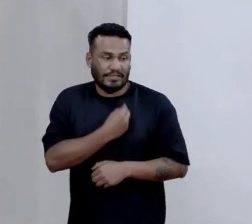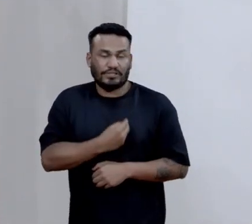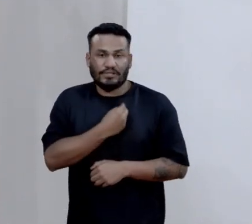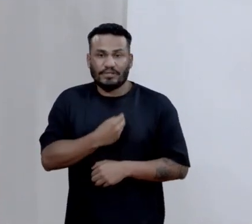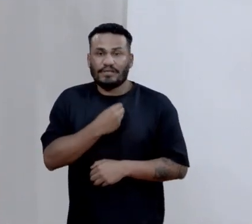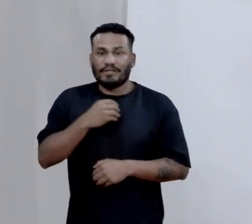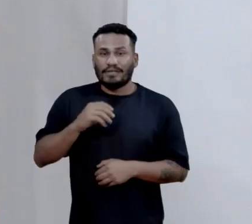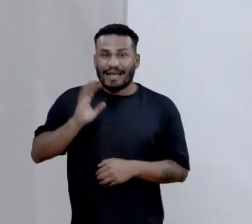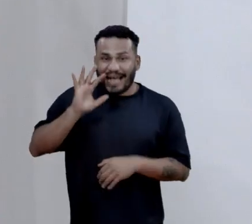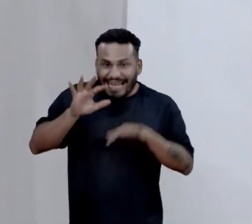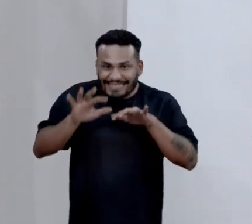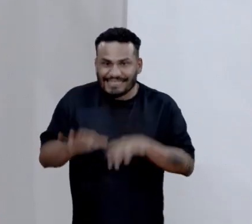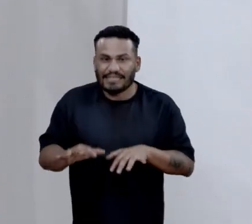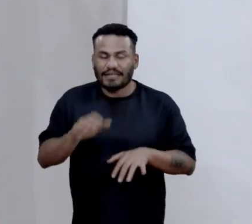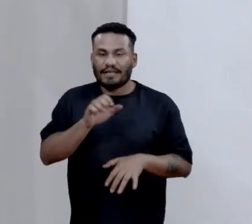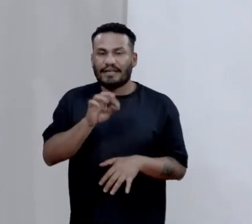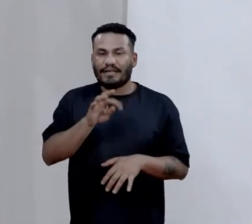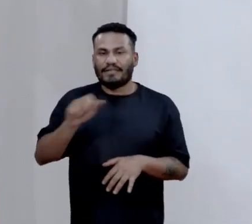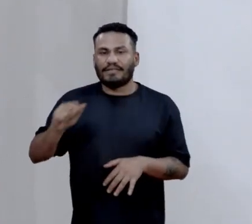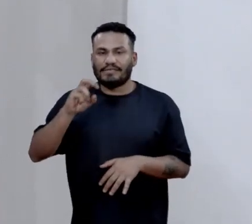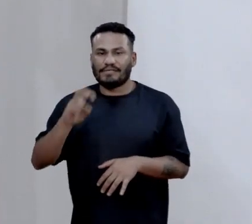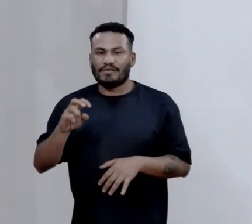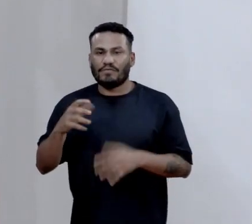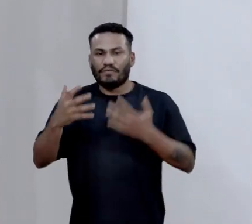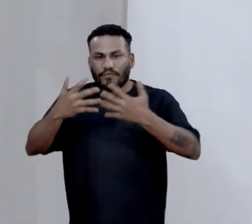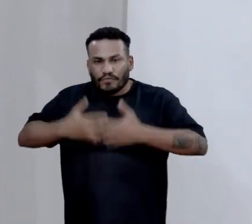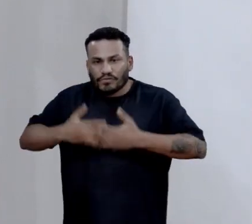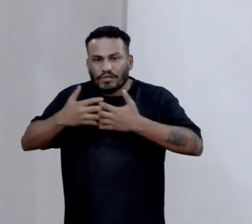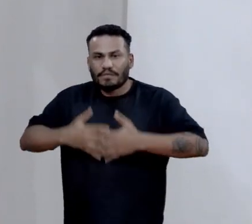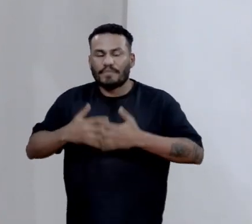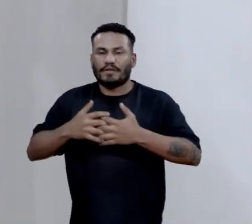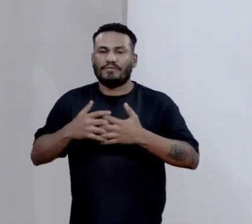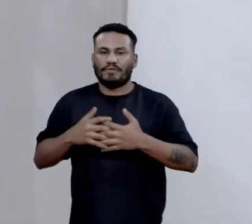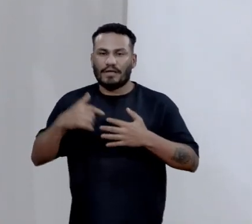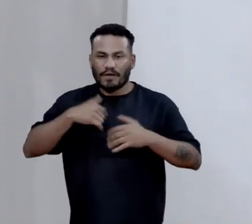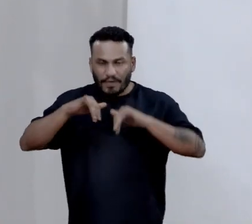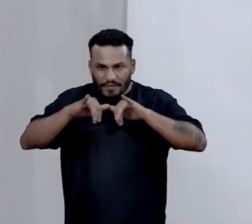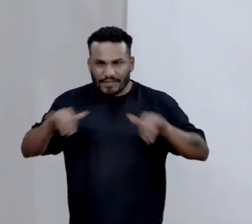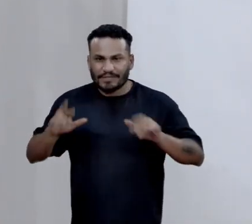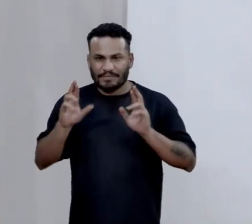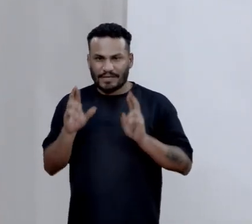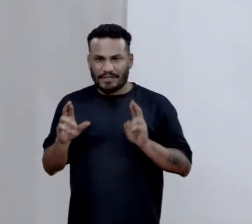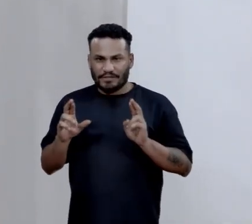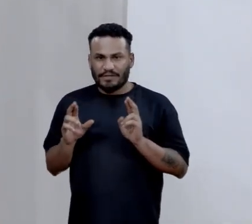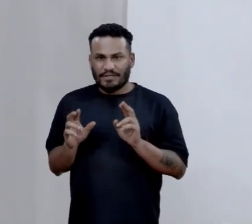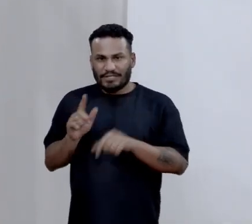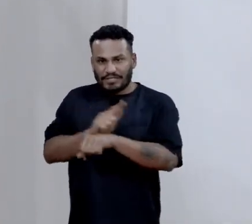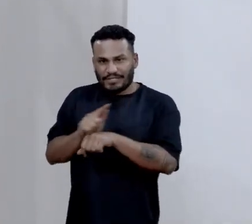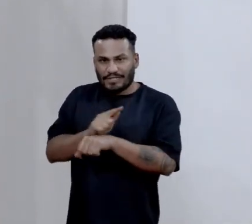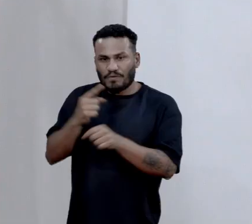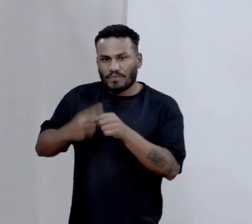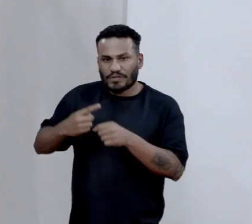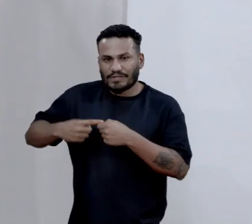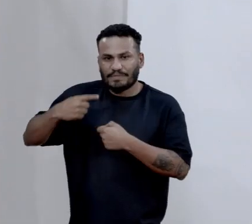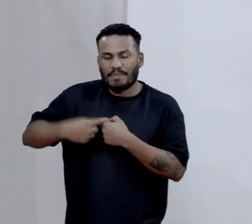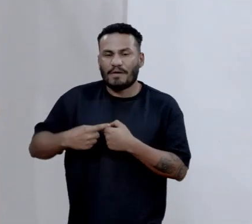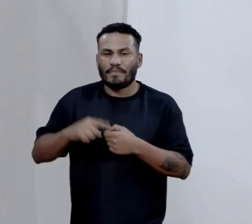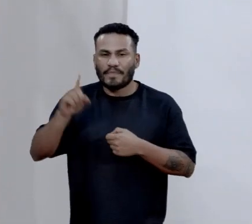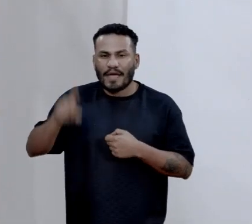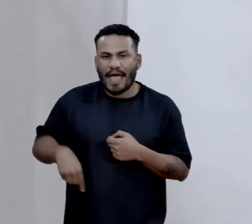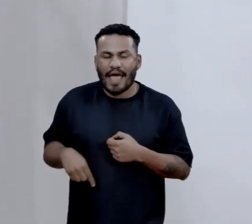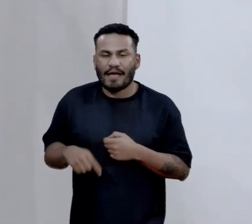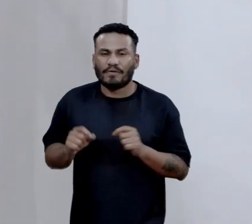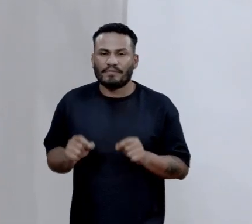para, assim que a ETA 5 estiver em funcionamento, e eu ressalto que a expectativa da gestão municipal é